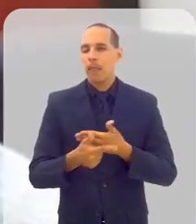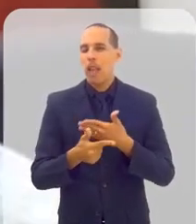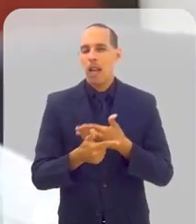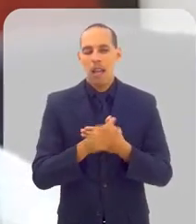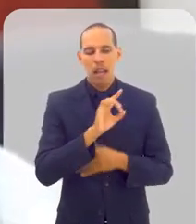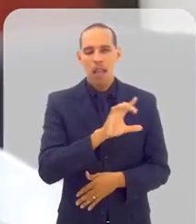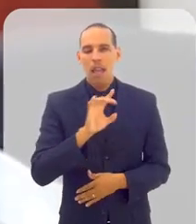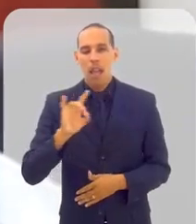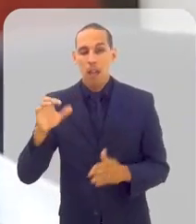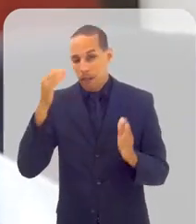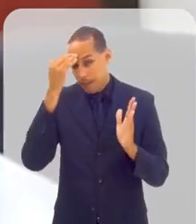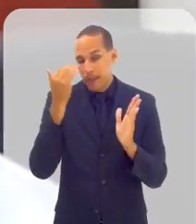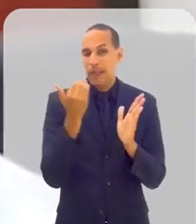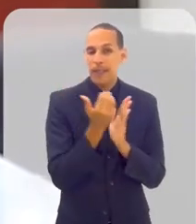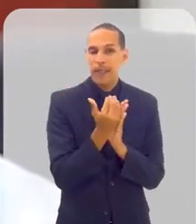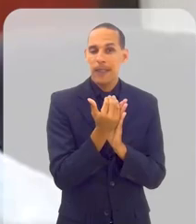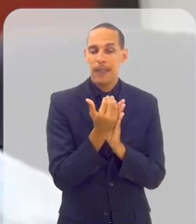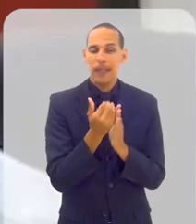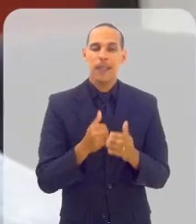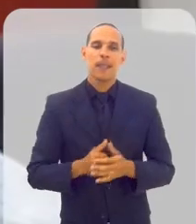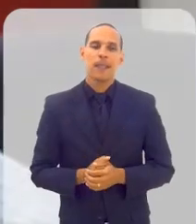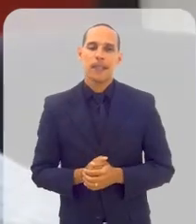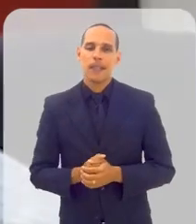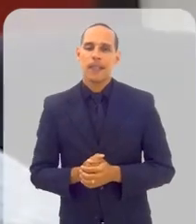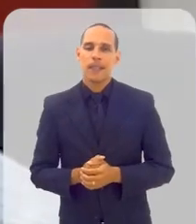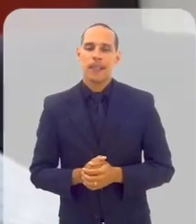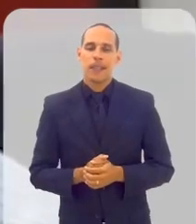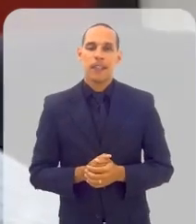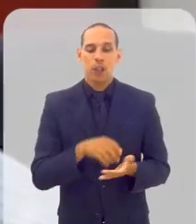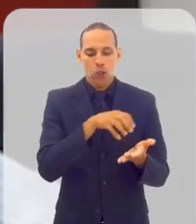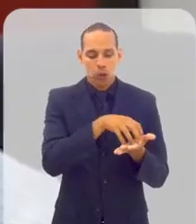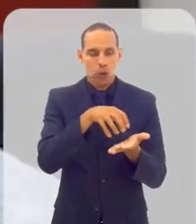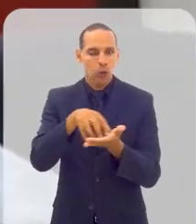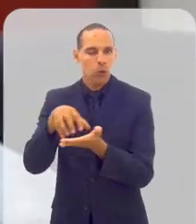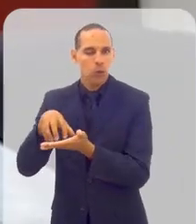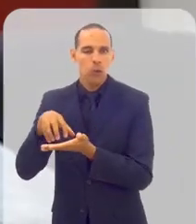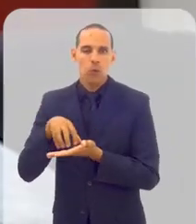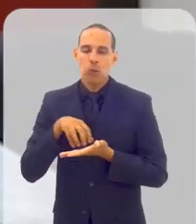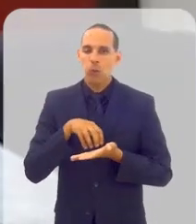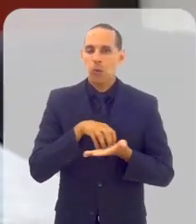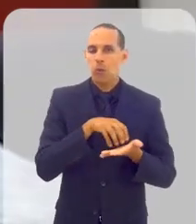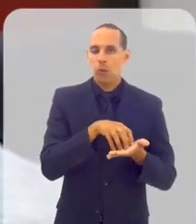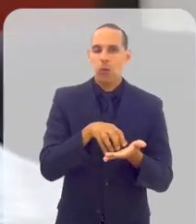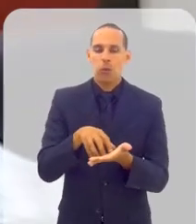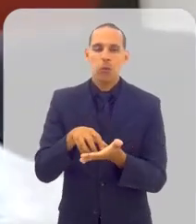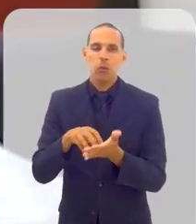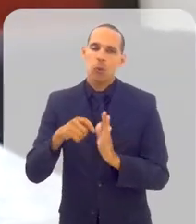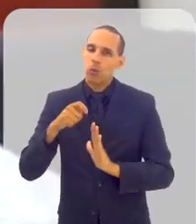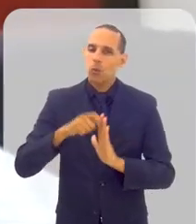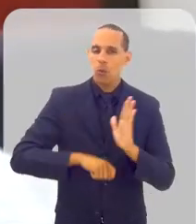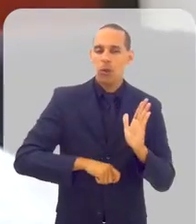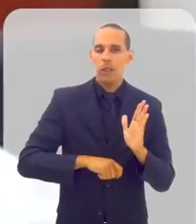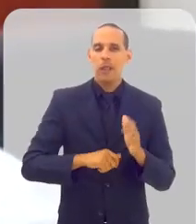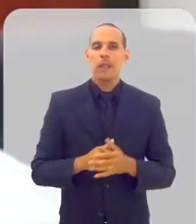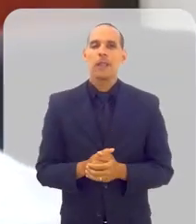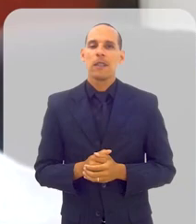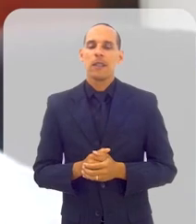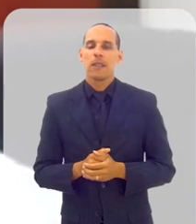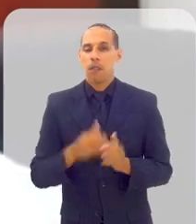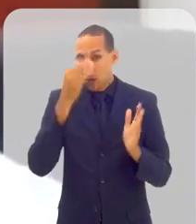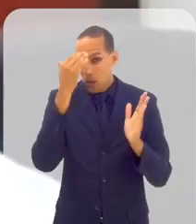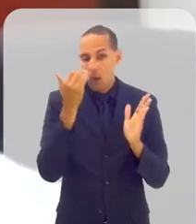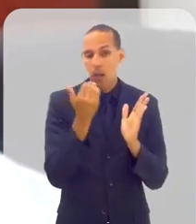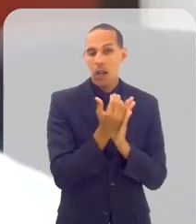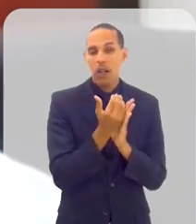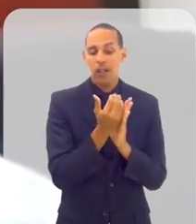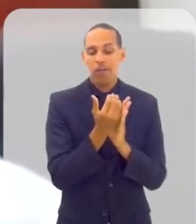verdadeiro papel deles, ou seja, que realmente que os órgãos contratantes